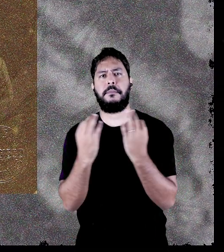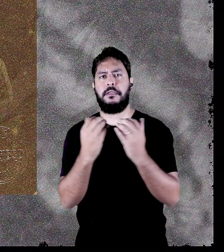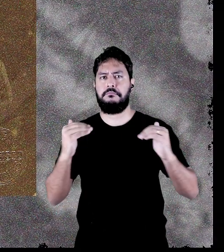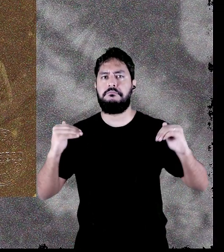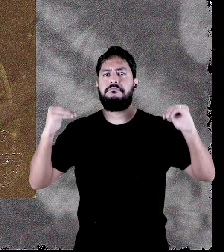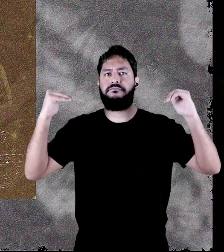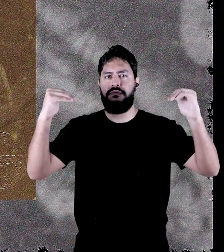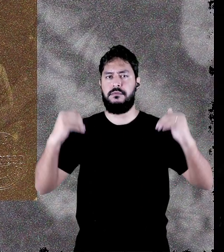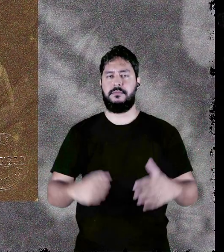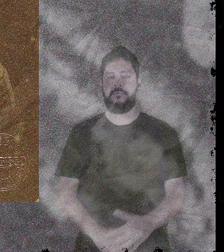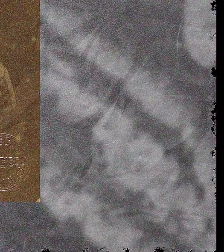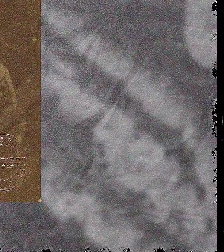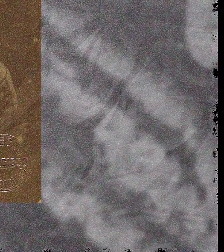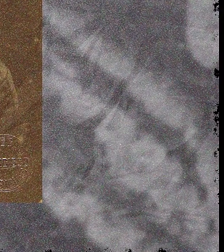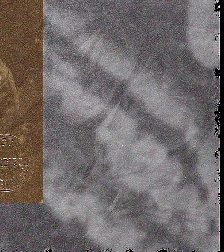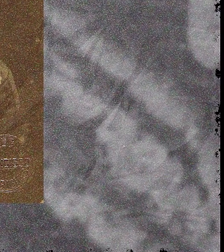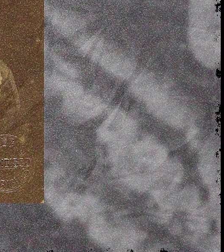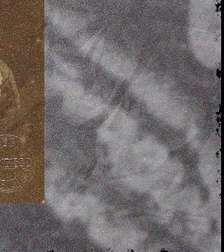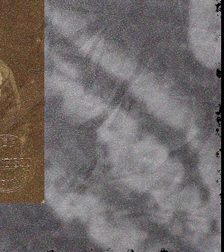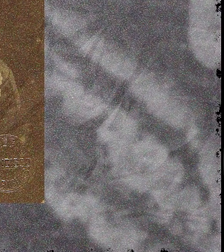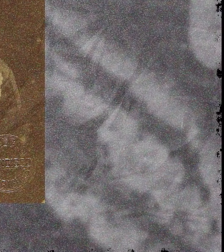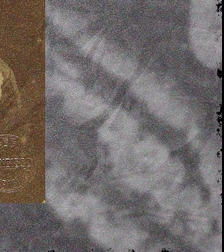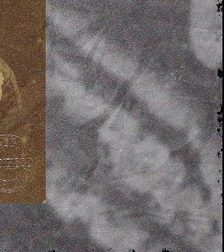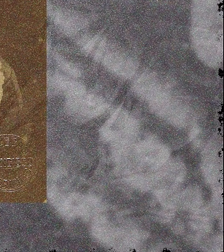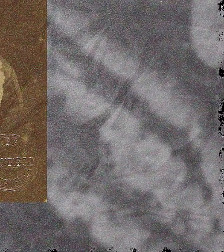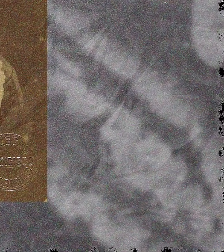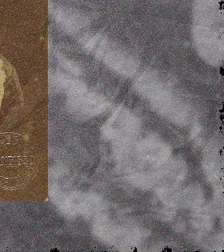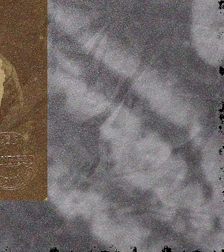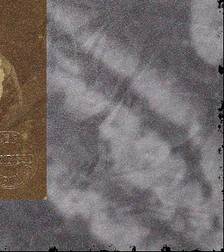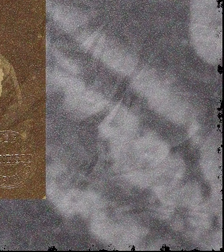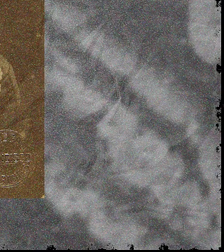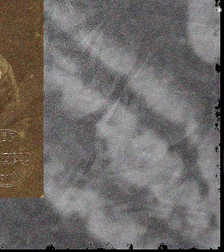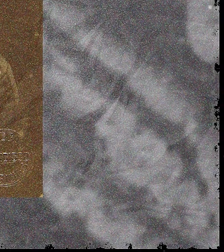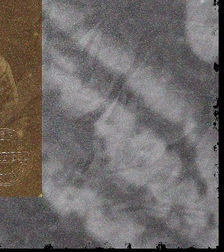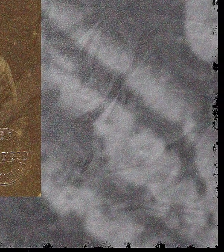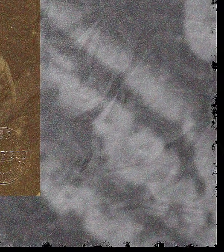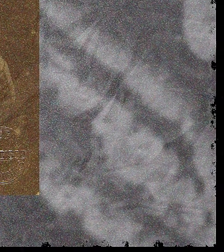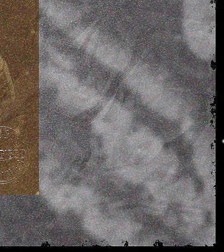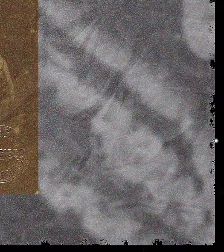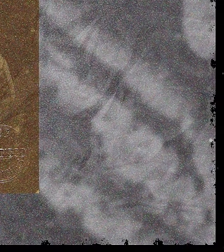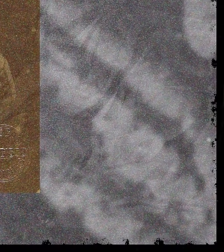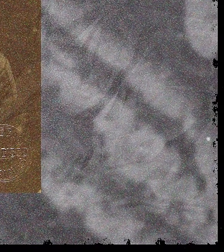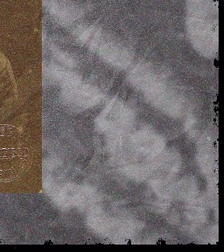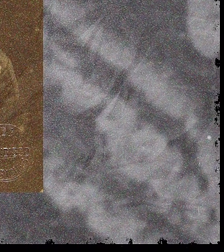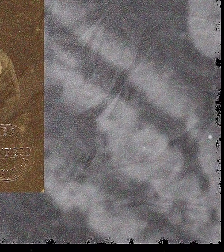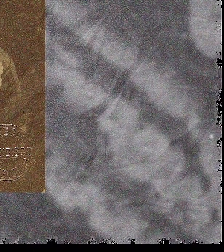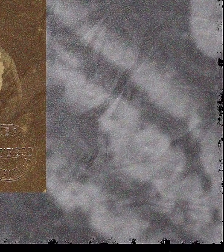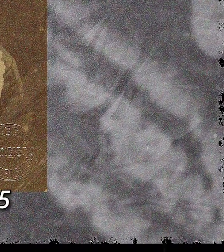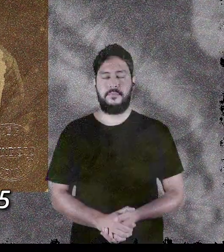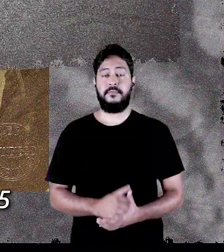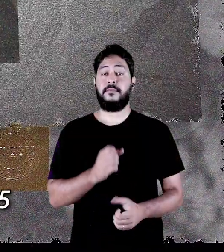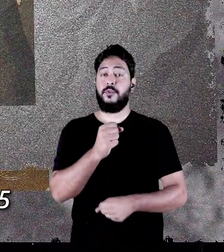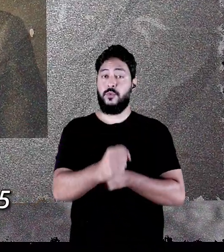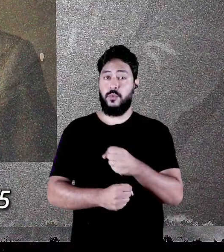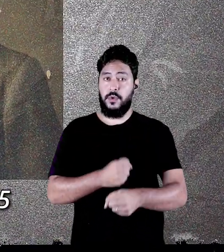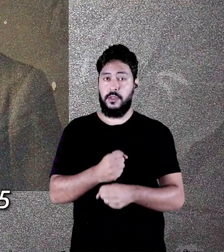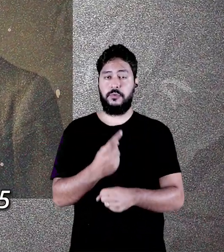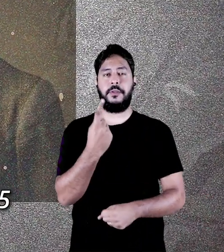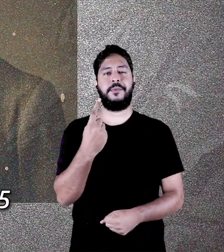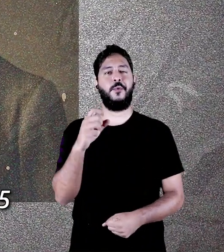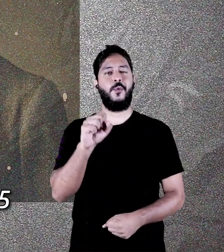família. Fotografias amareladas de 2 mulheres, Baronesa de Amaragi e Baronesa de Nazaré. Em fevereiro